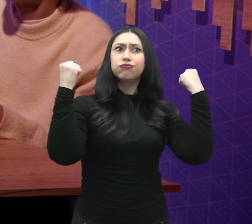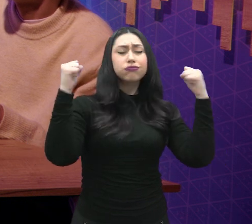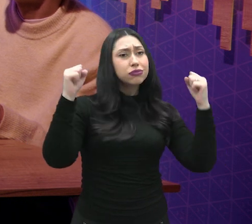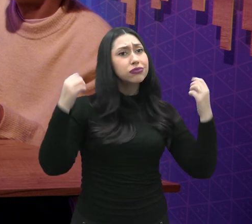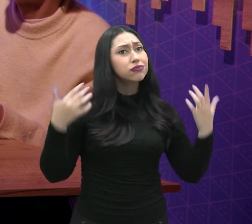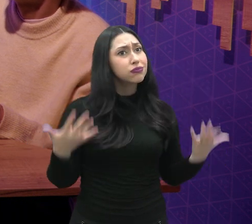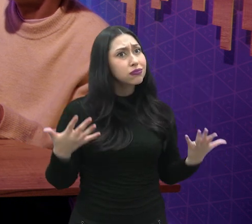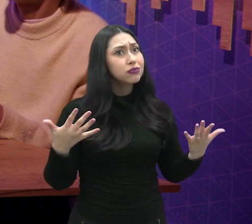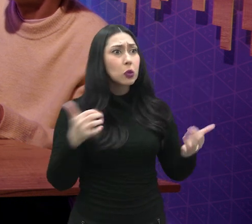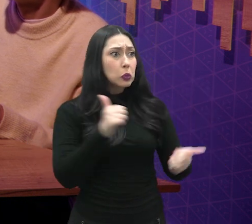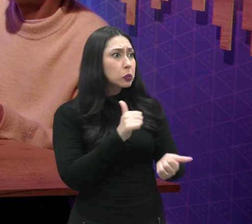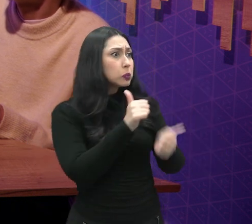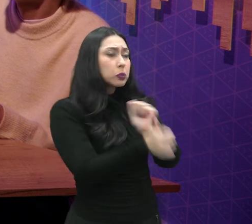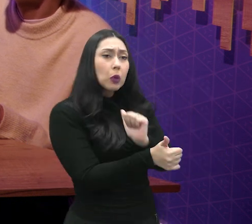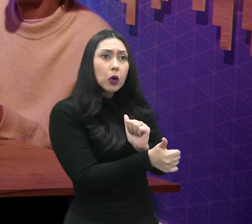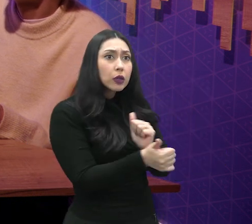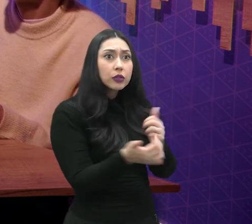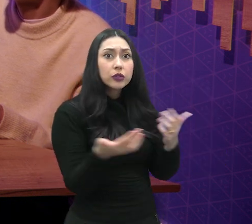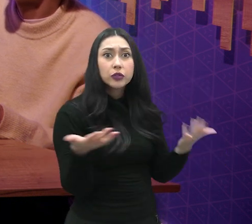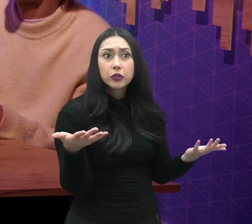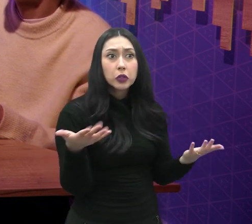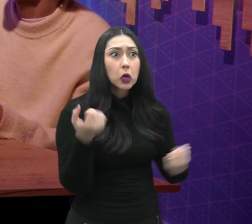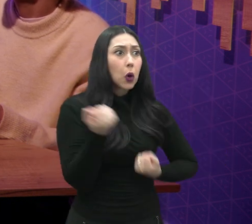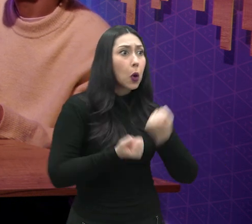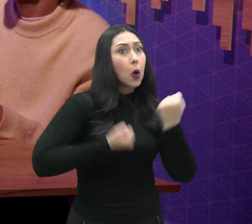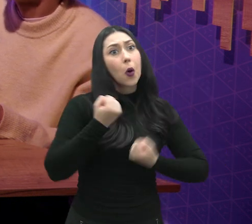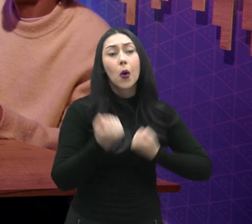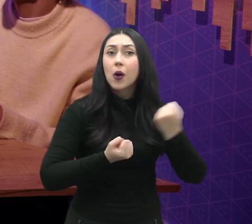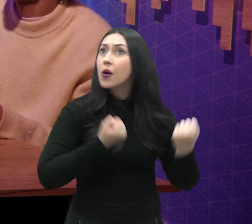de fazer uma atividade,